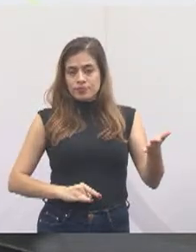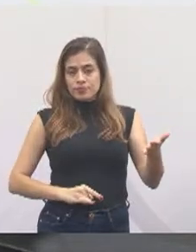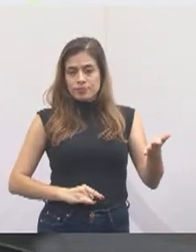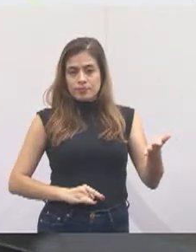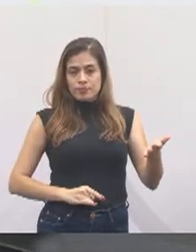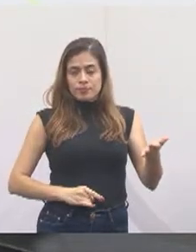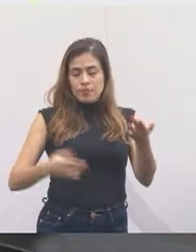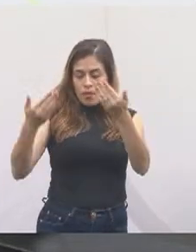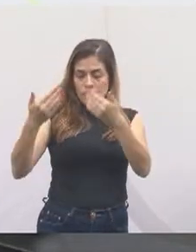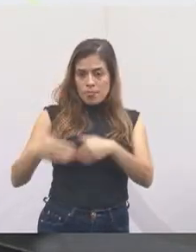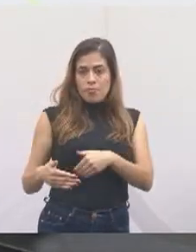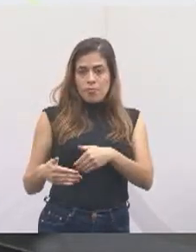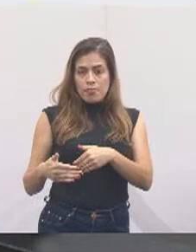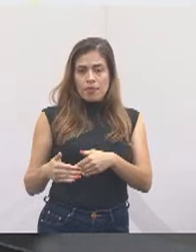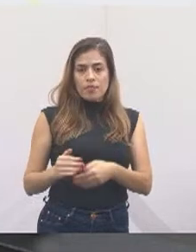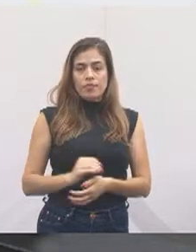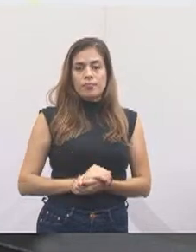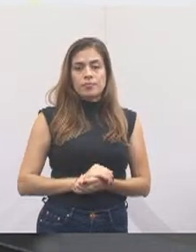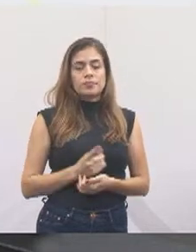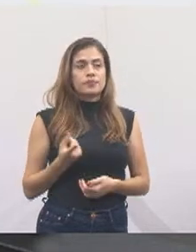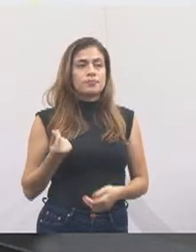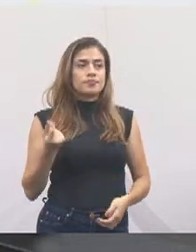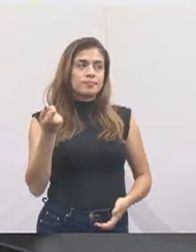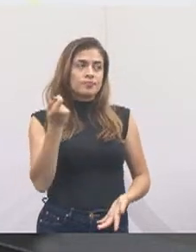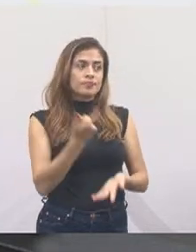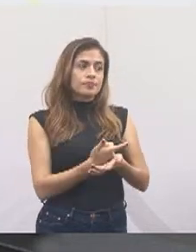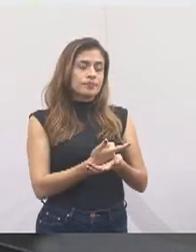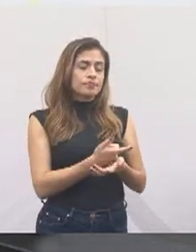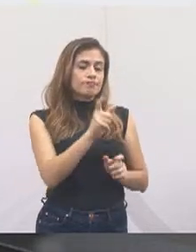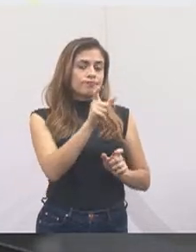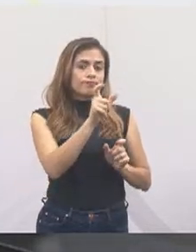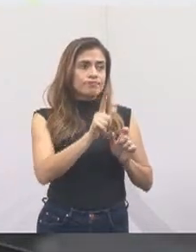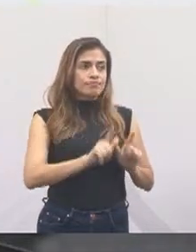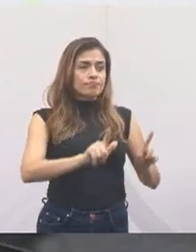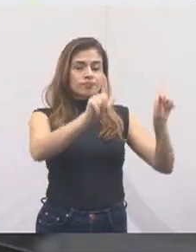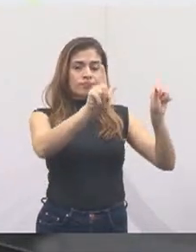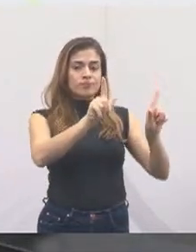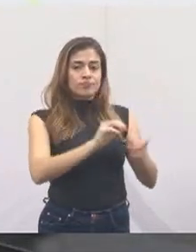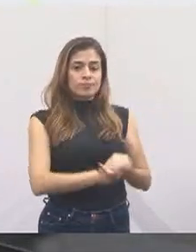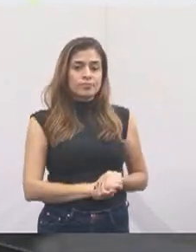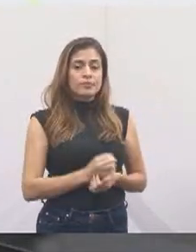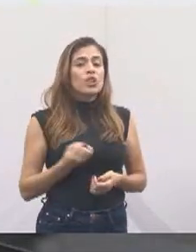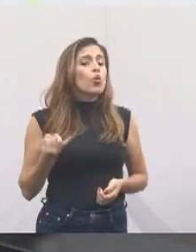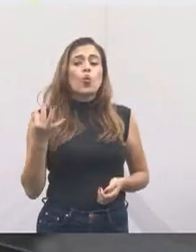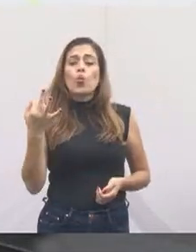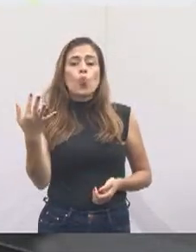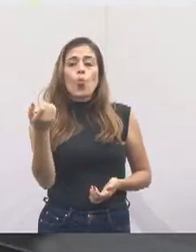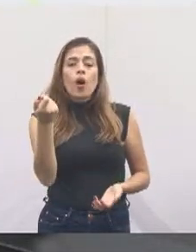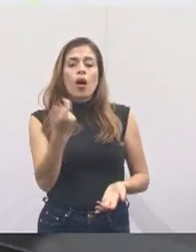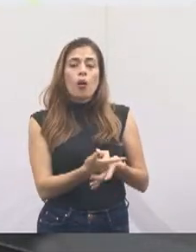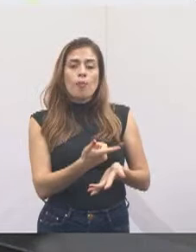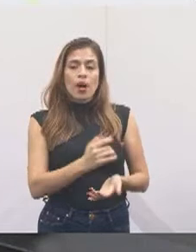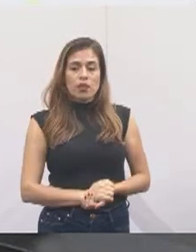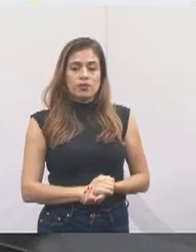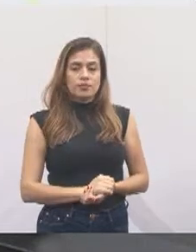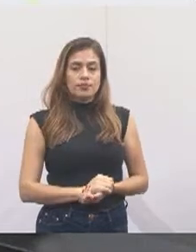com probatório do valor gasto em cada placa e a e quantas foram